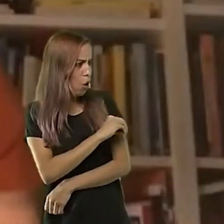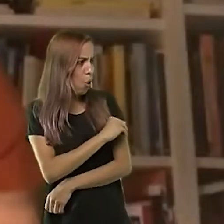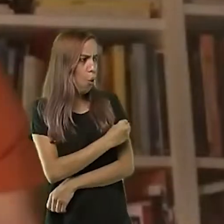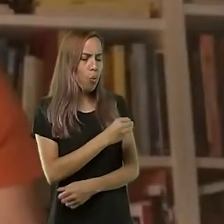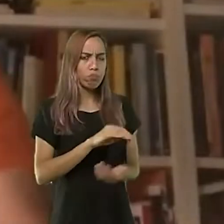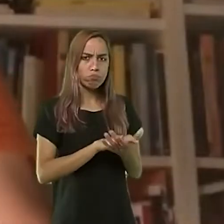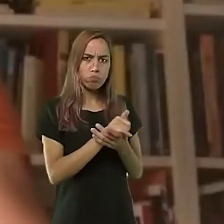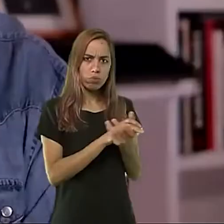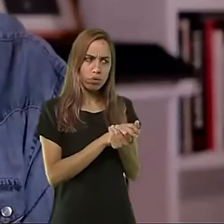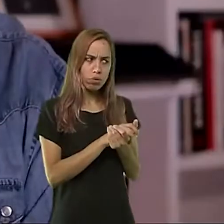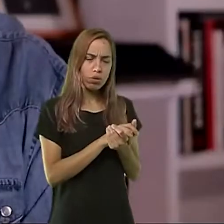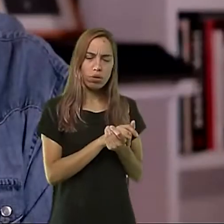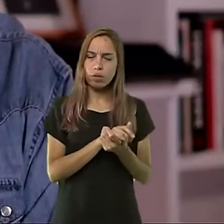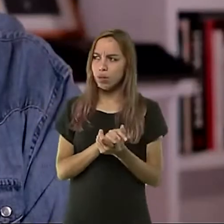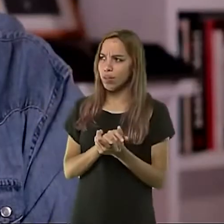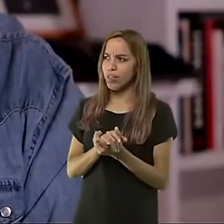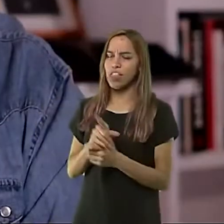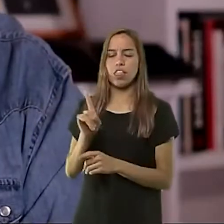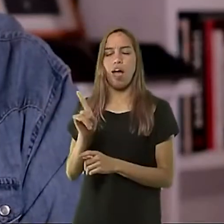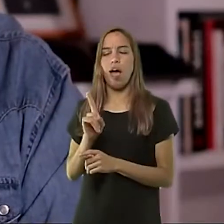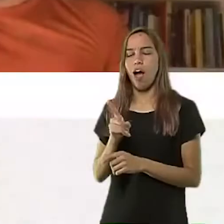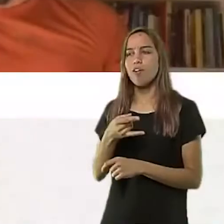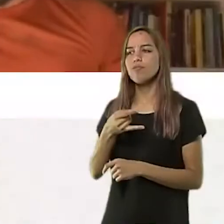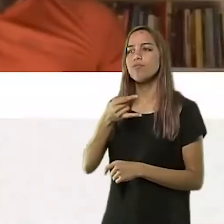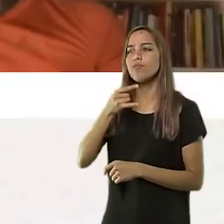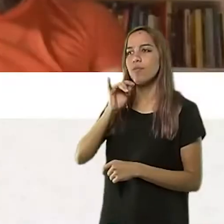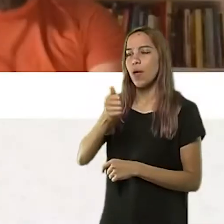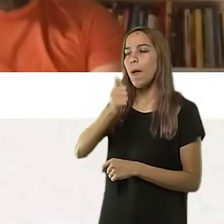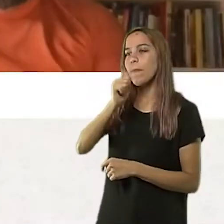Agora sim, né? Agora tem, né?